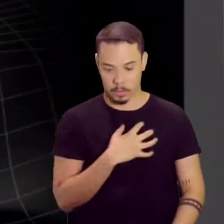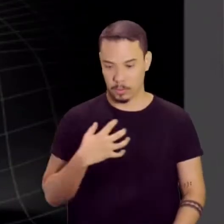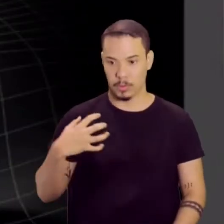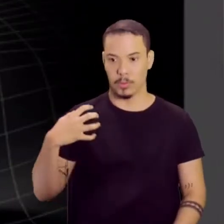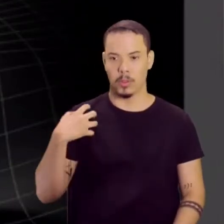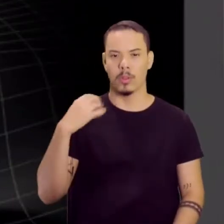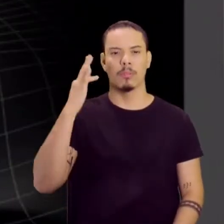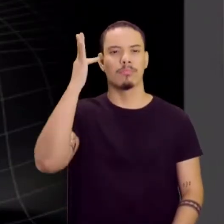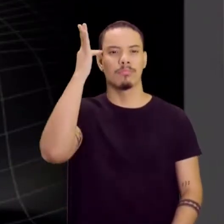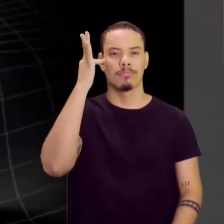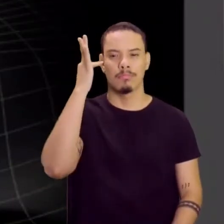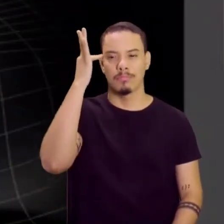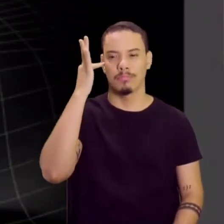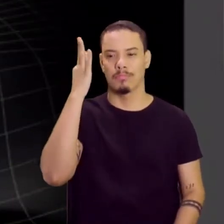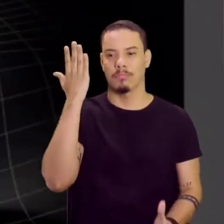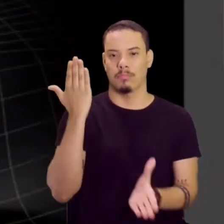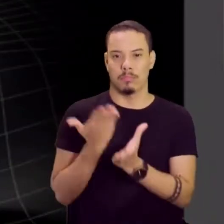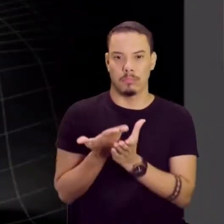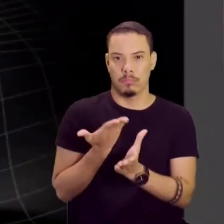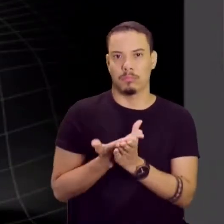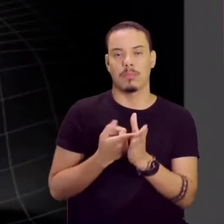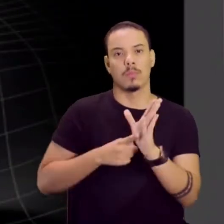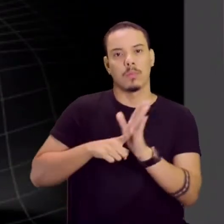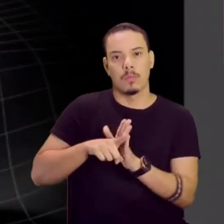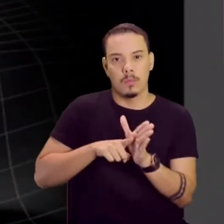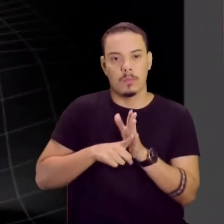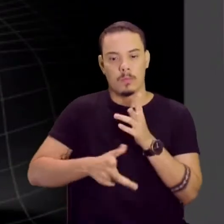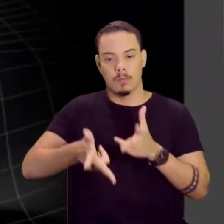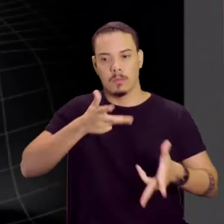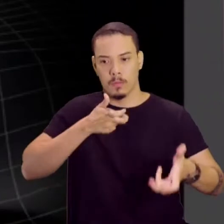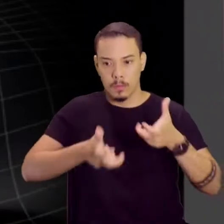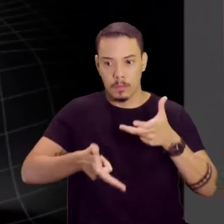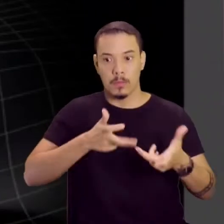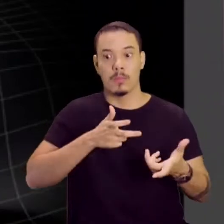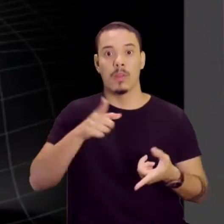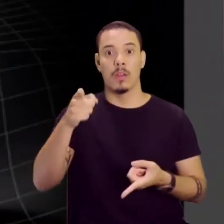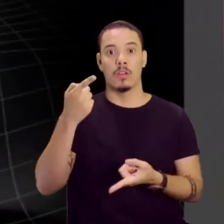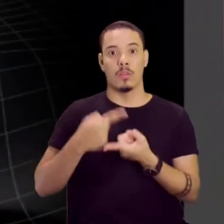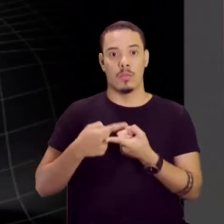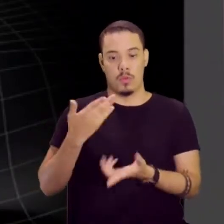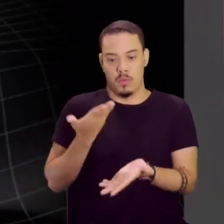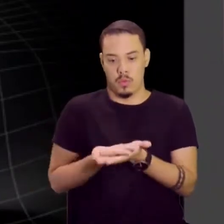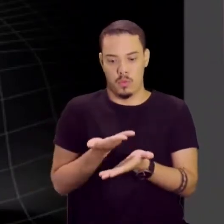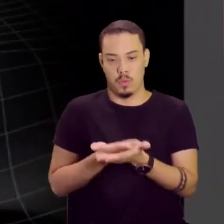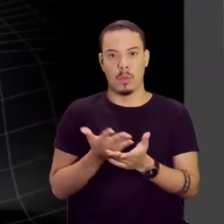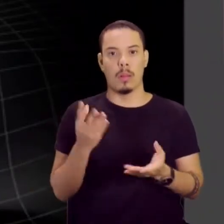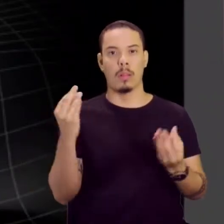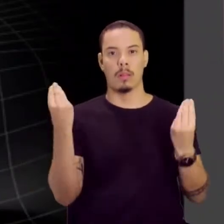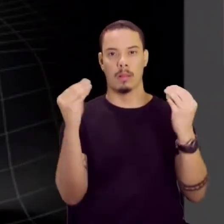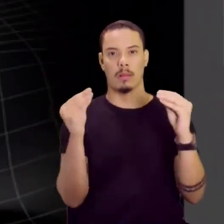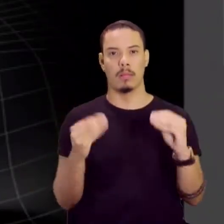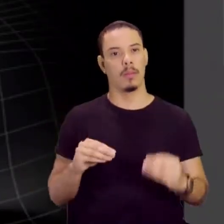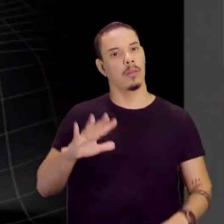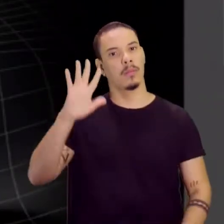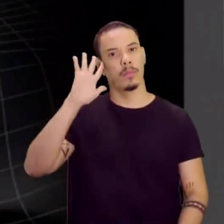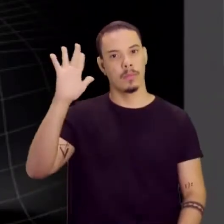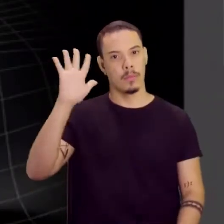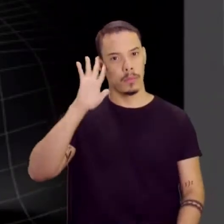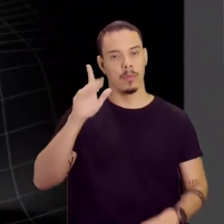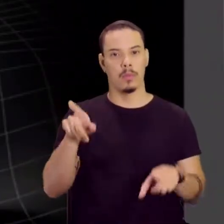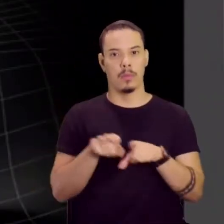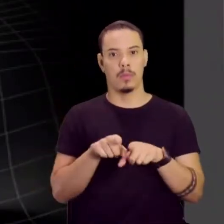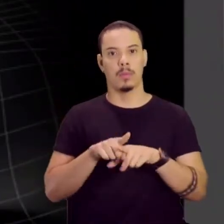filósofo, na verdade, não é só estudioso, né? Porque além de estudar, ele montava suas teorias, etc., né?